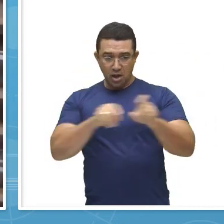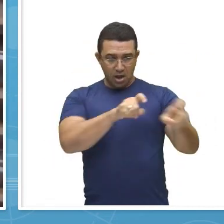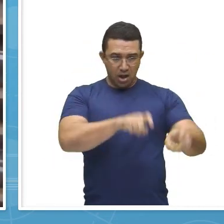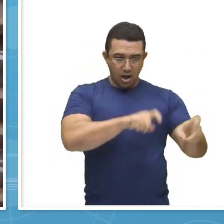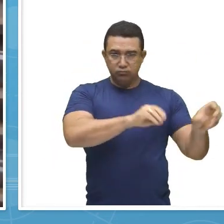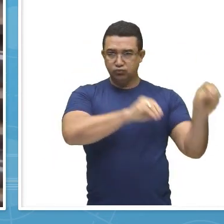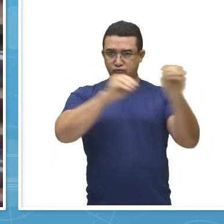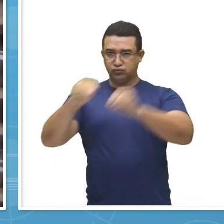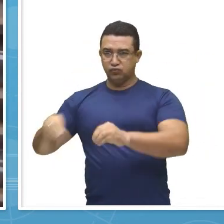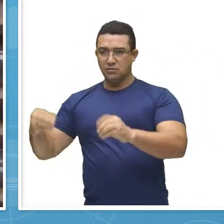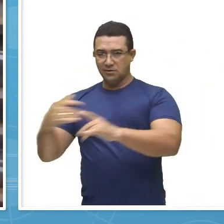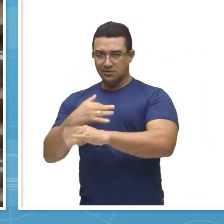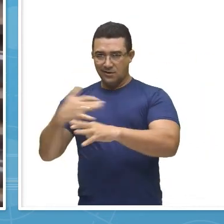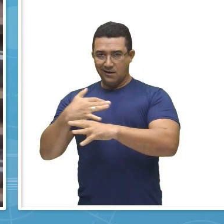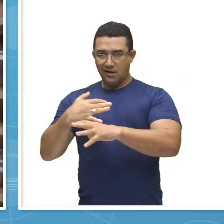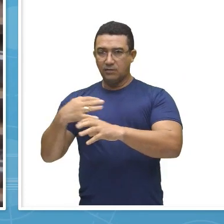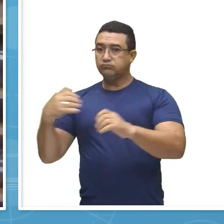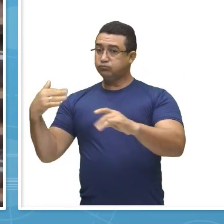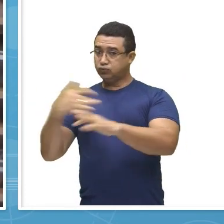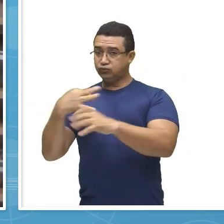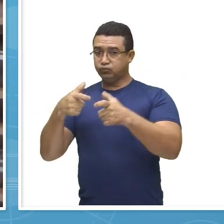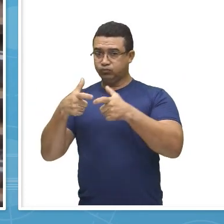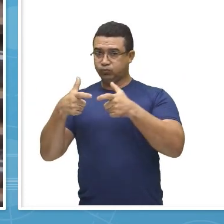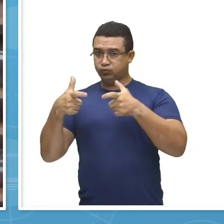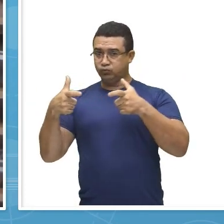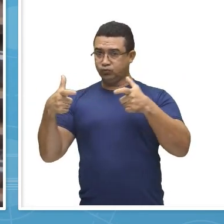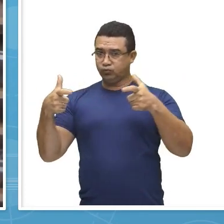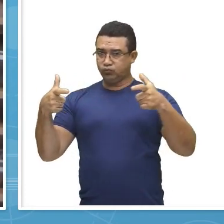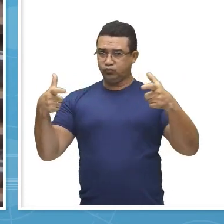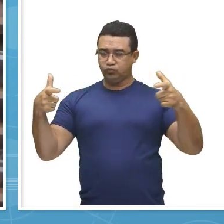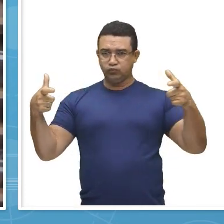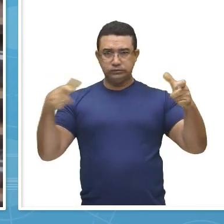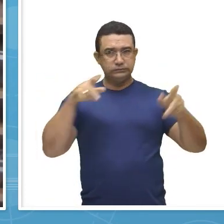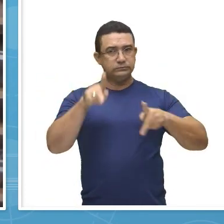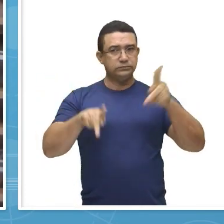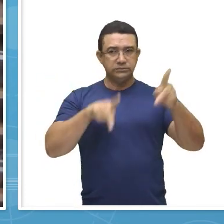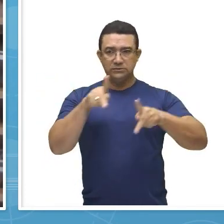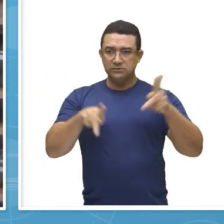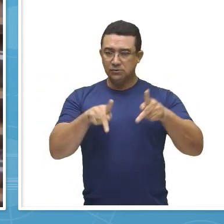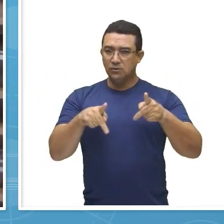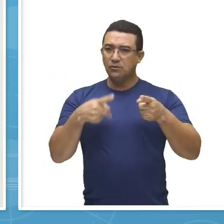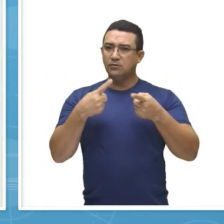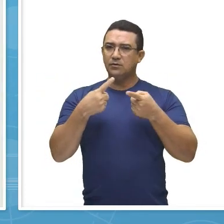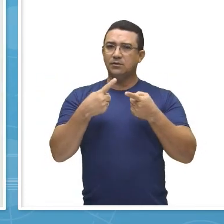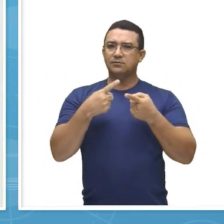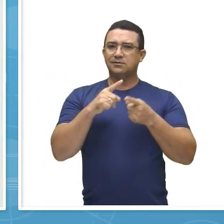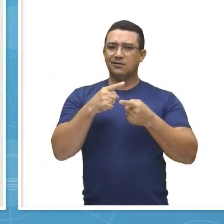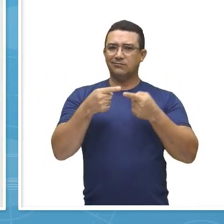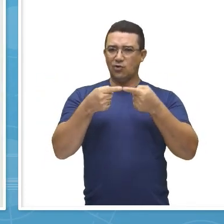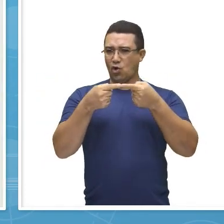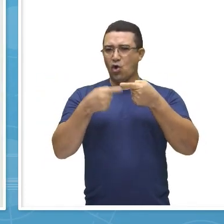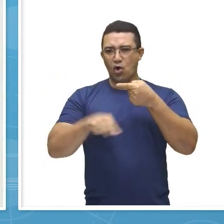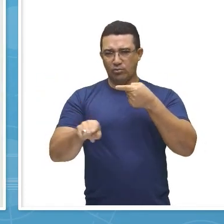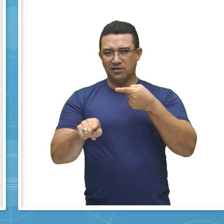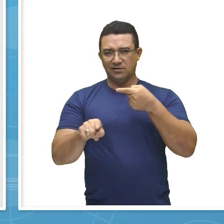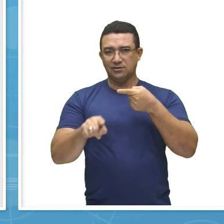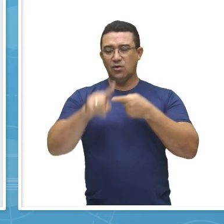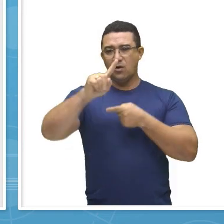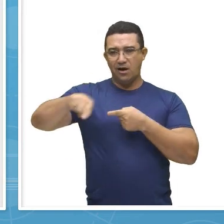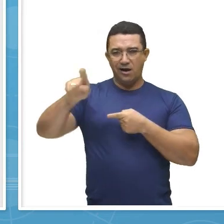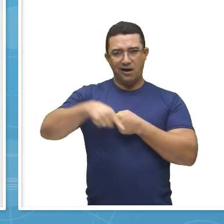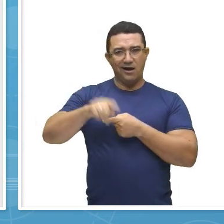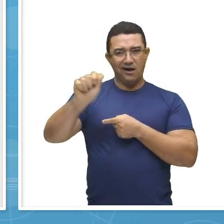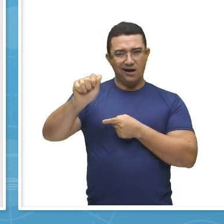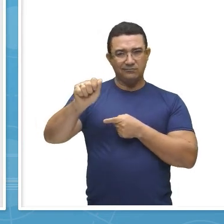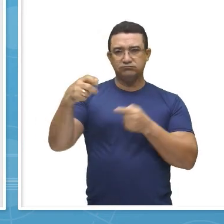cidade vai crescer, vai sofrer um inchaço populacional em decorrência desse êxodo rural. Então, automaticamente, não é a